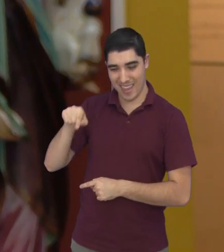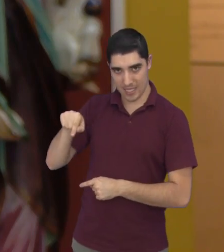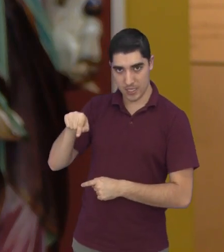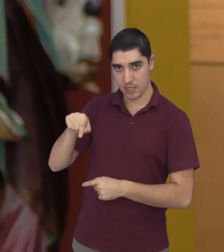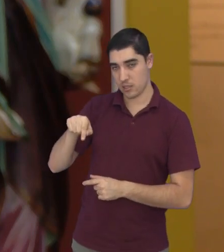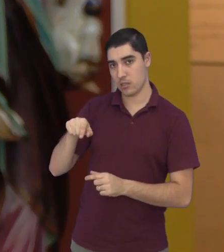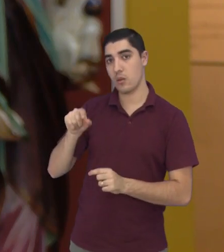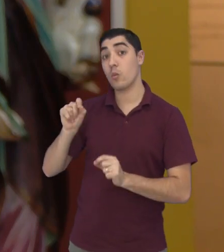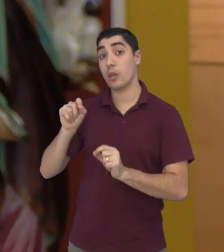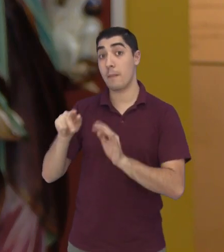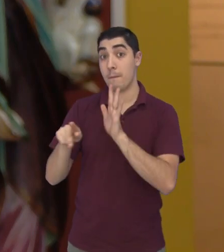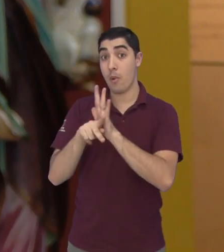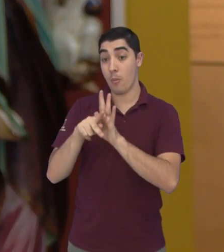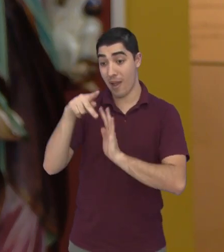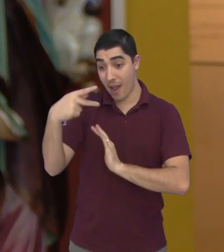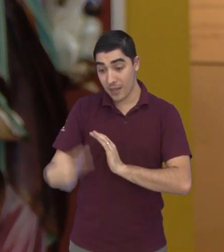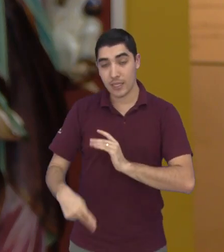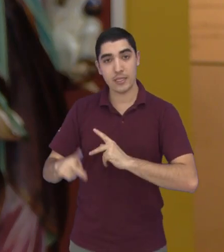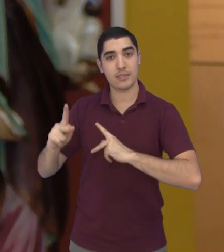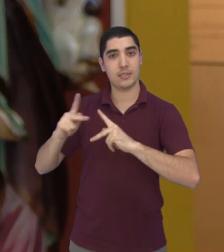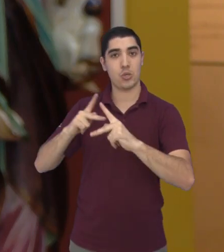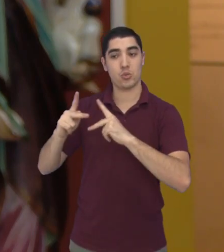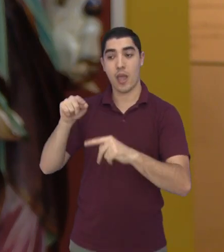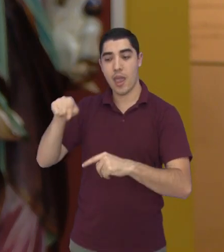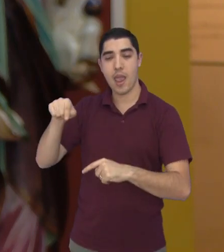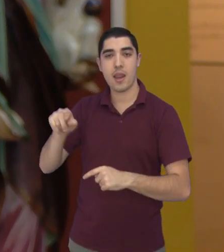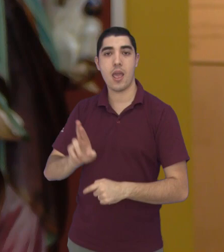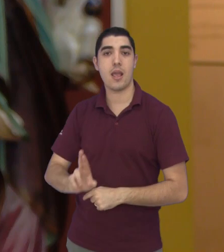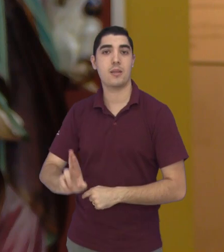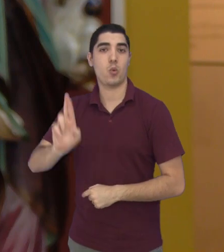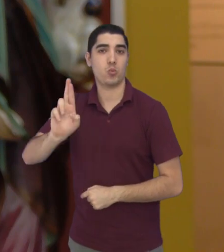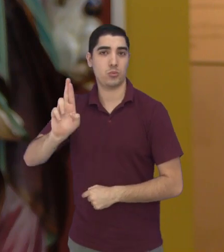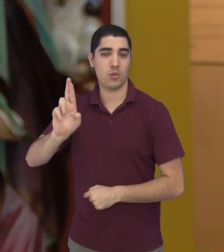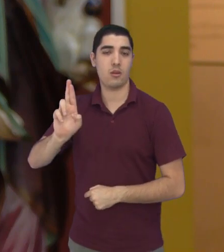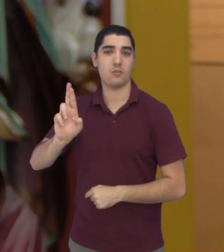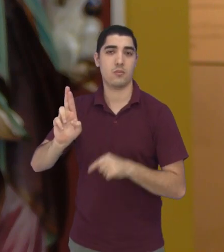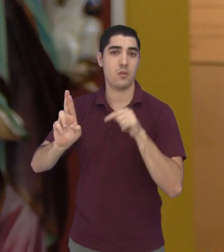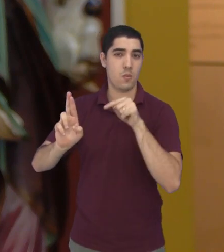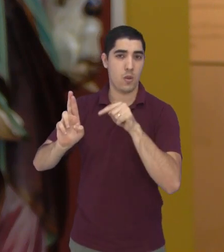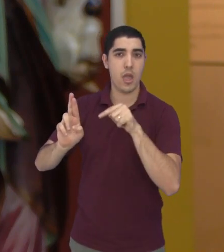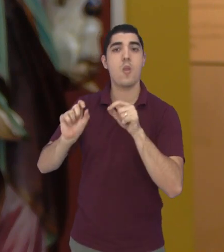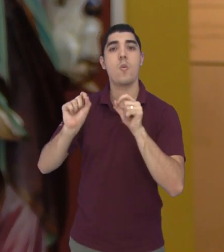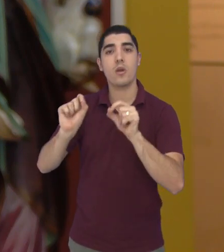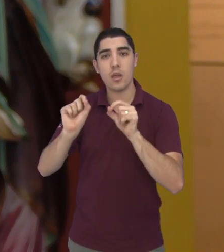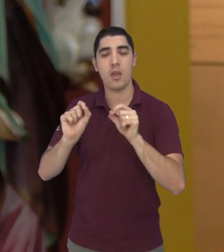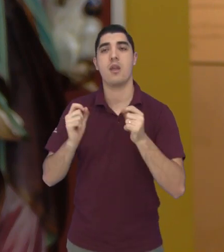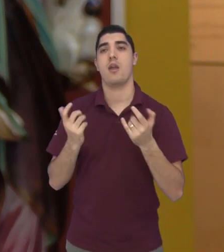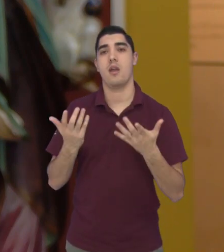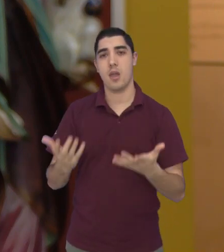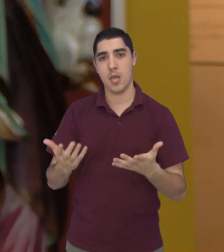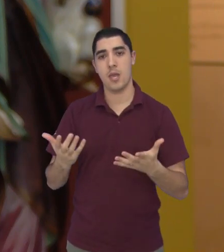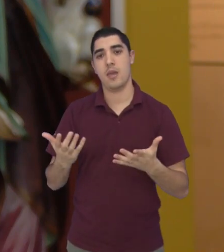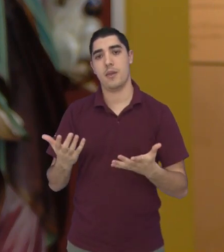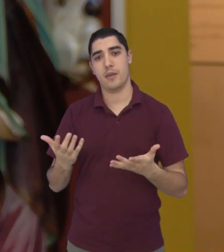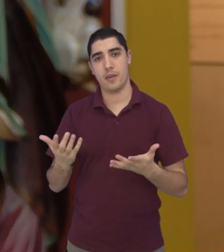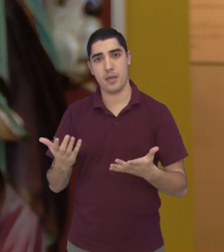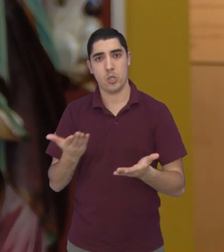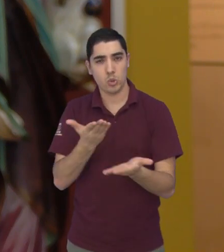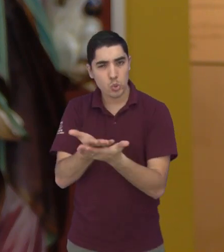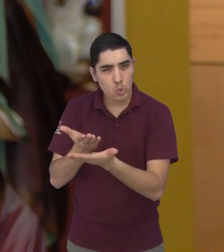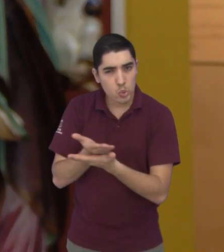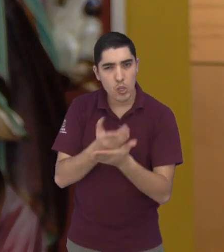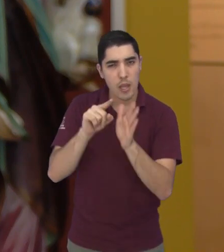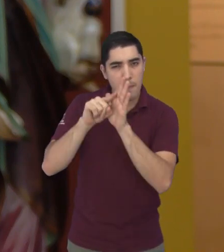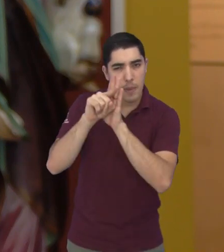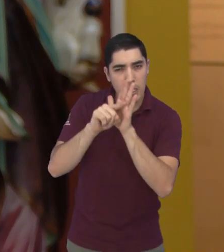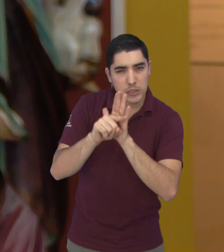é aqui dentro da cidade aquilo que rege todas essas trocas de estudos para